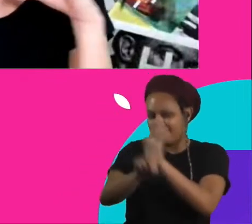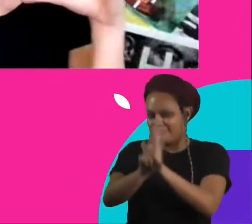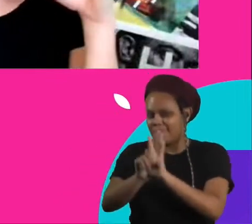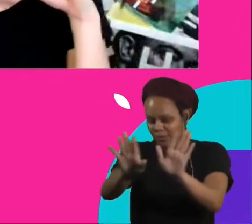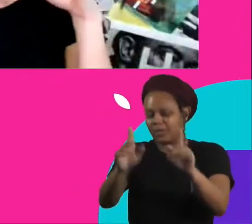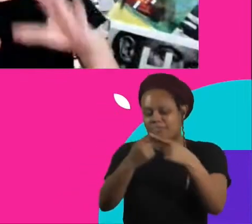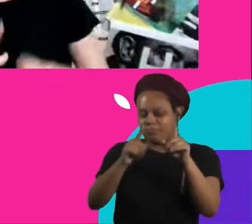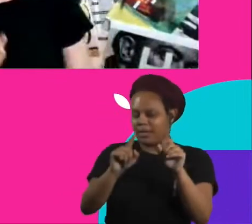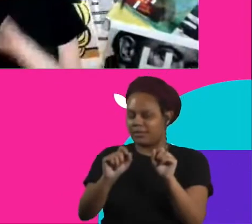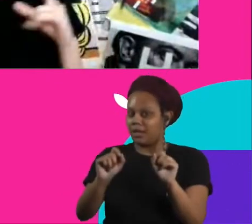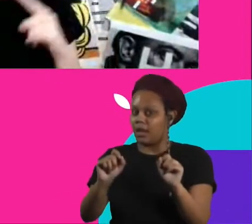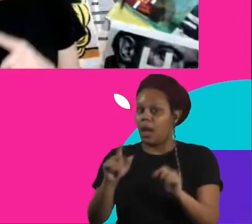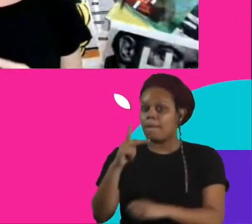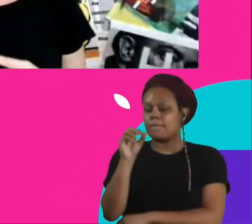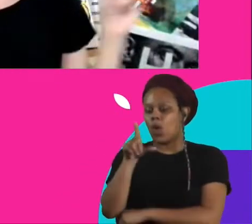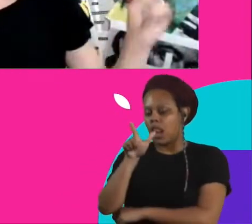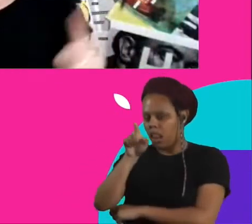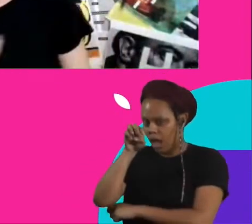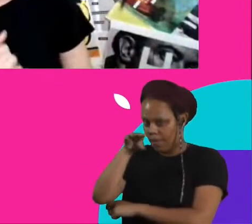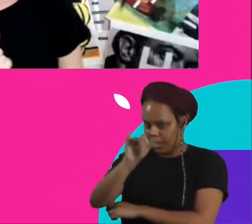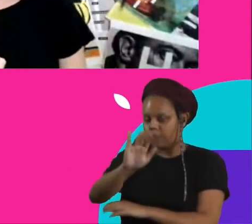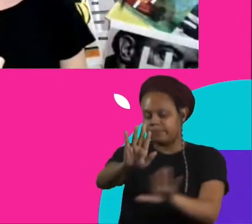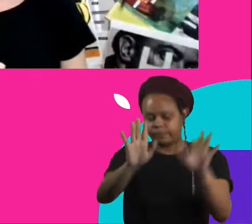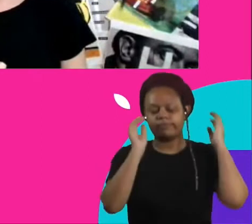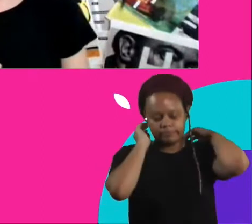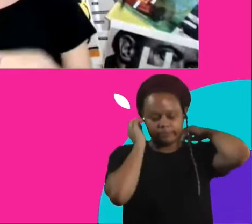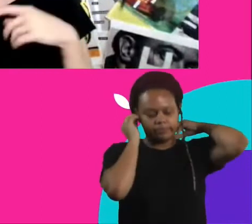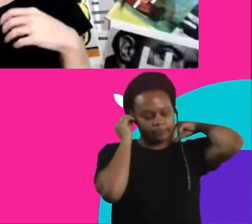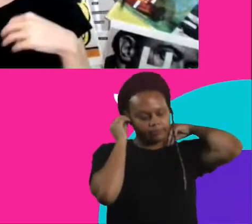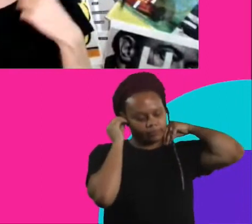pergunta bombástica vai precisar disso, que é: eu preciso